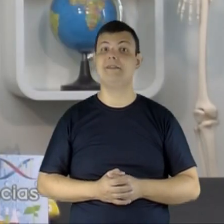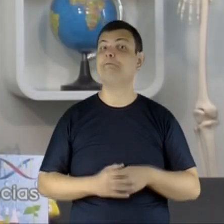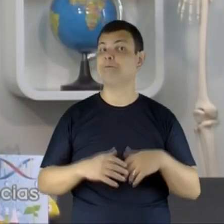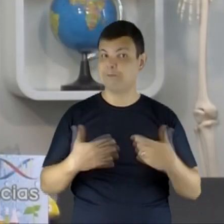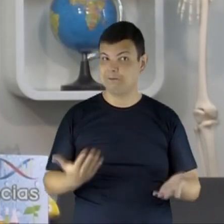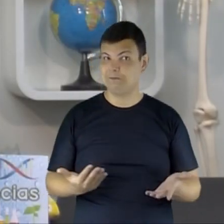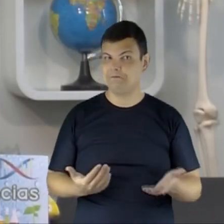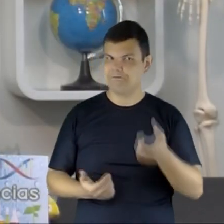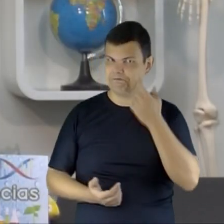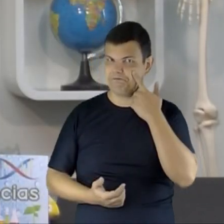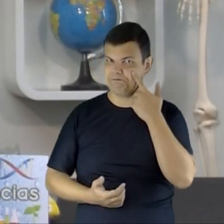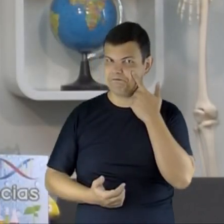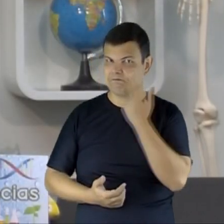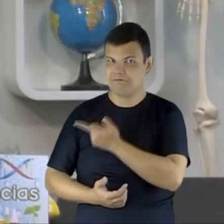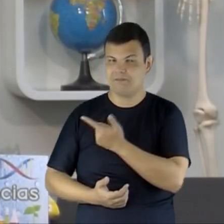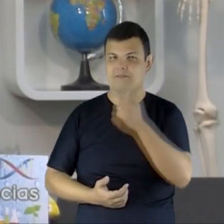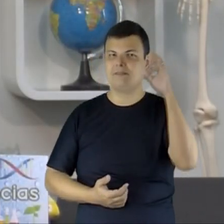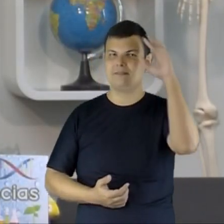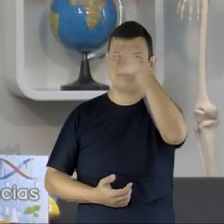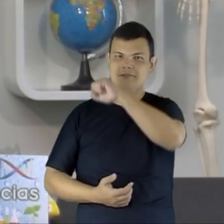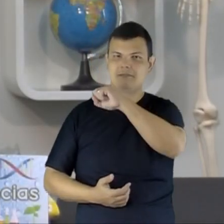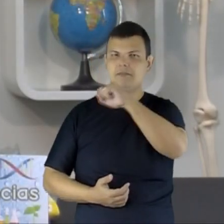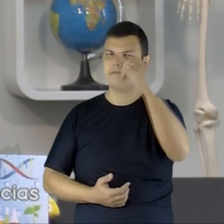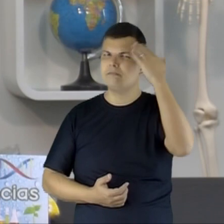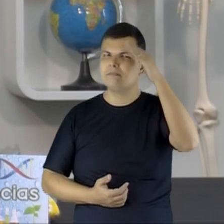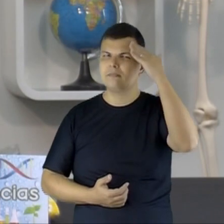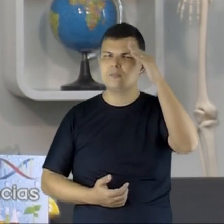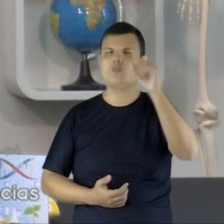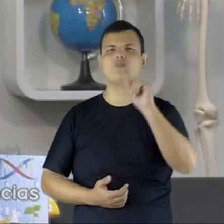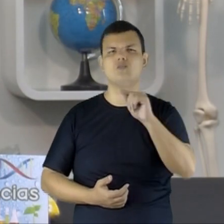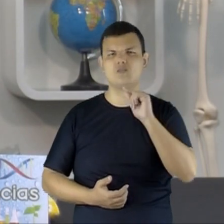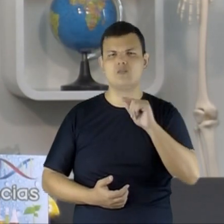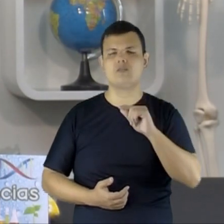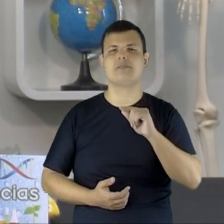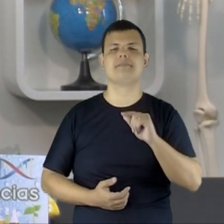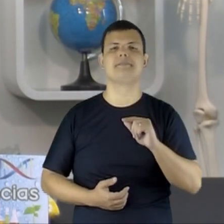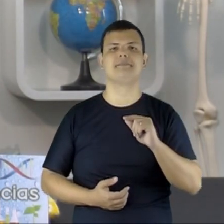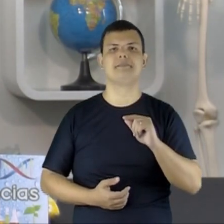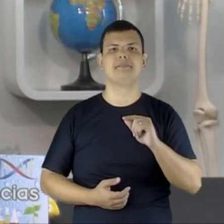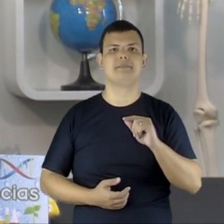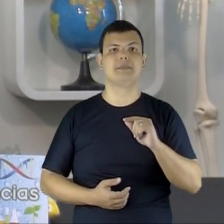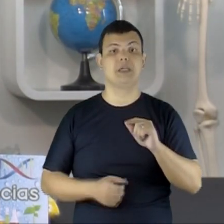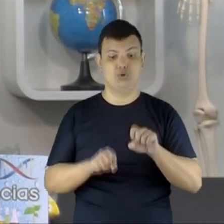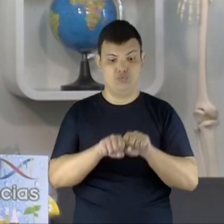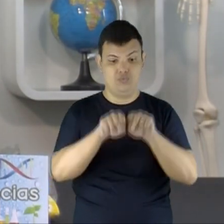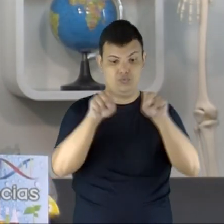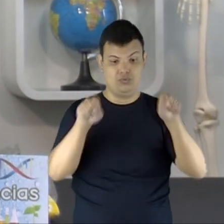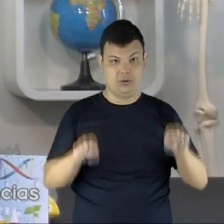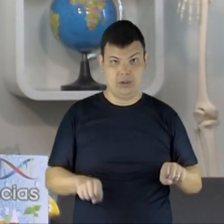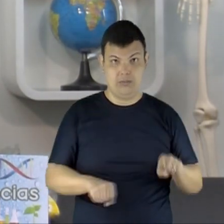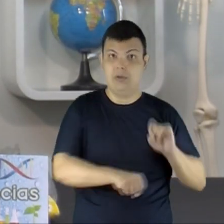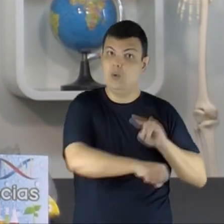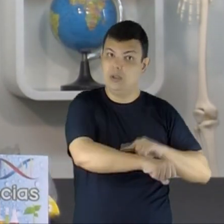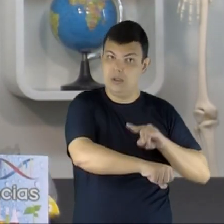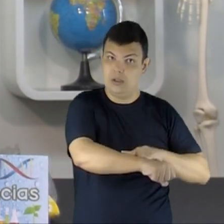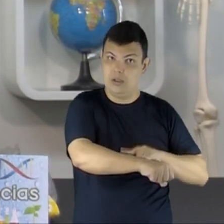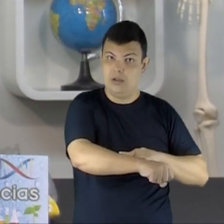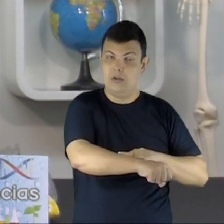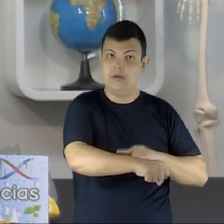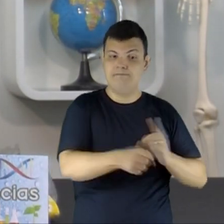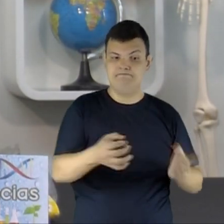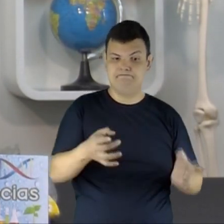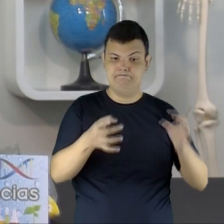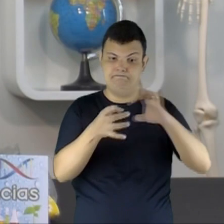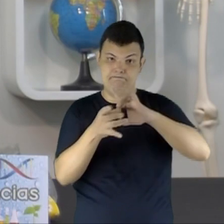Então, gente, olha só. O que nós podemos entender nesse primeiro momento da nossa aula? Que o sistema urinário, ele faz parte